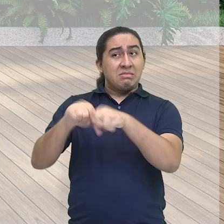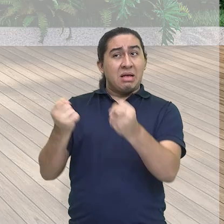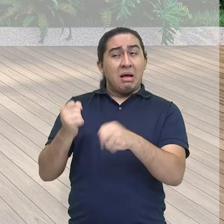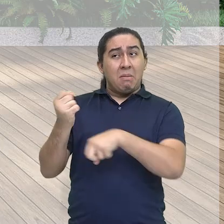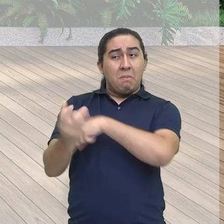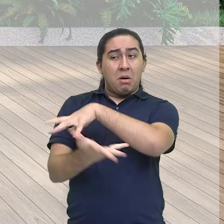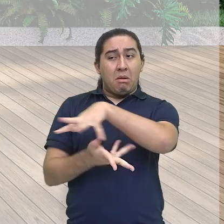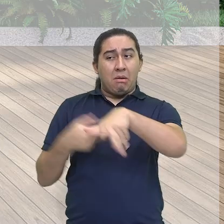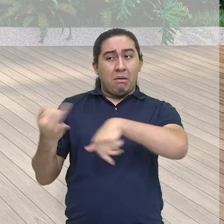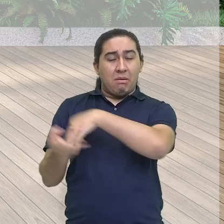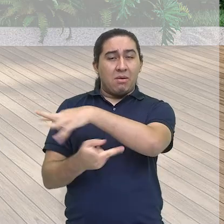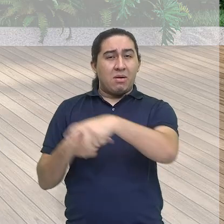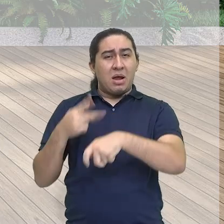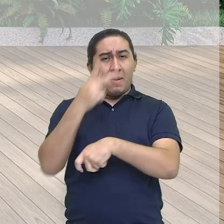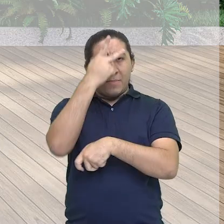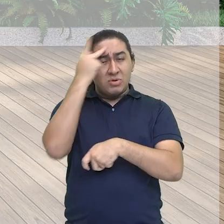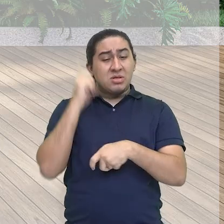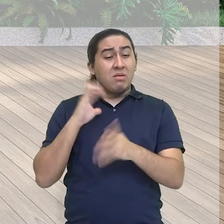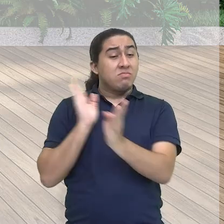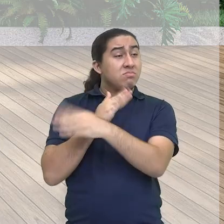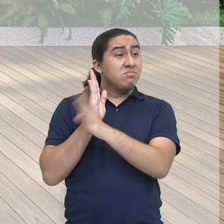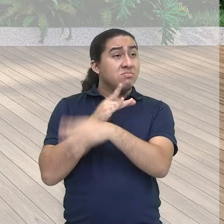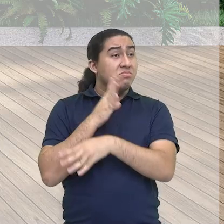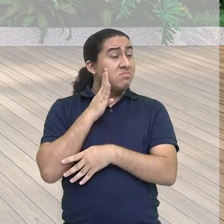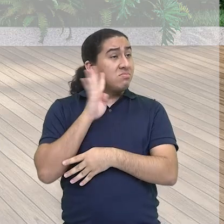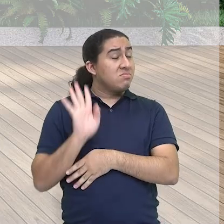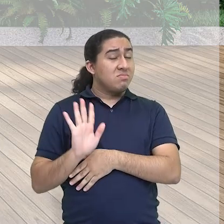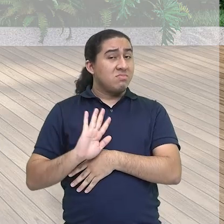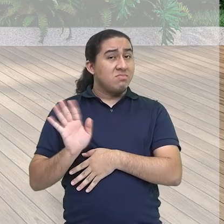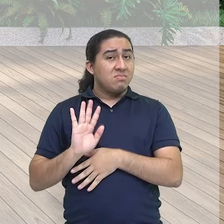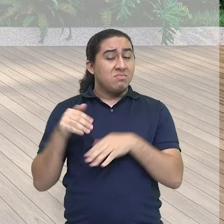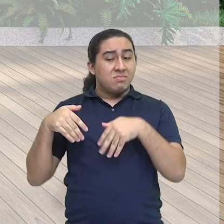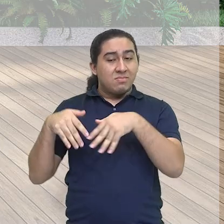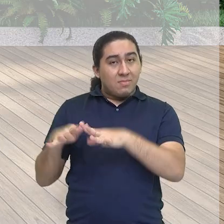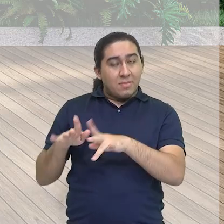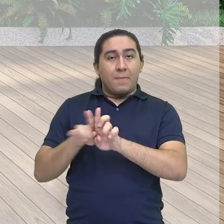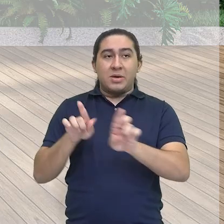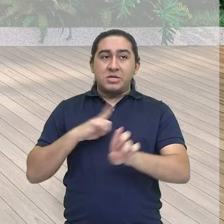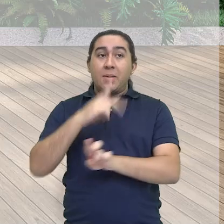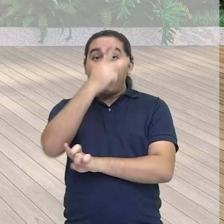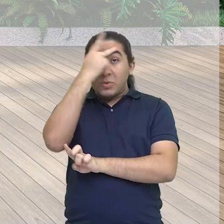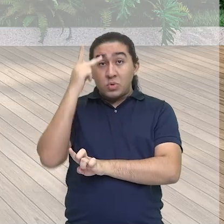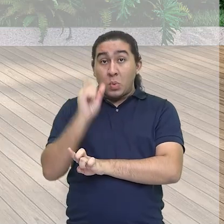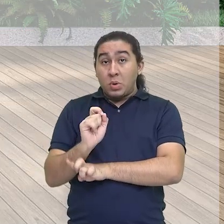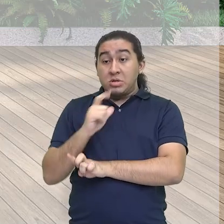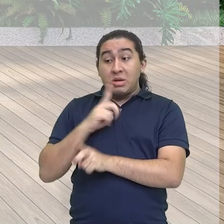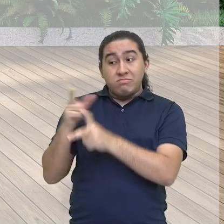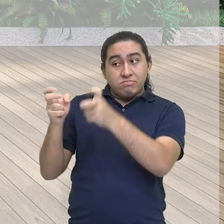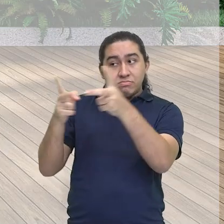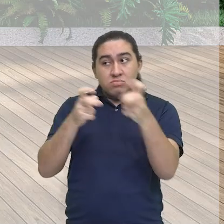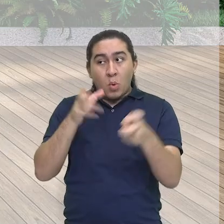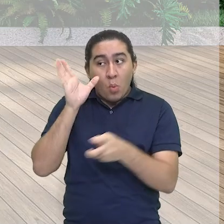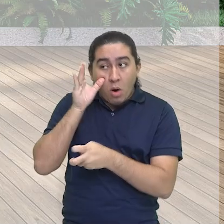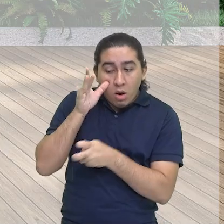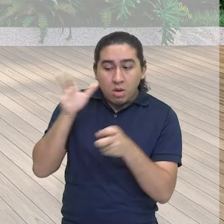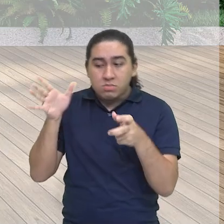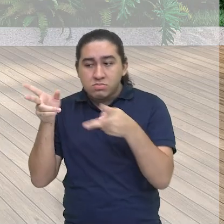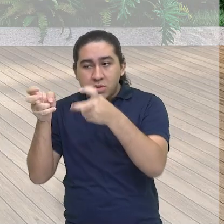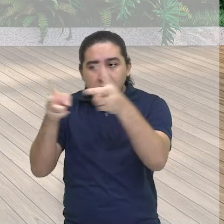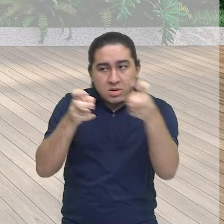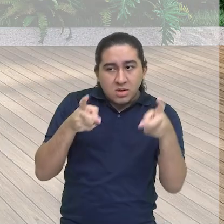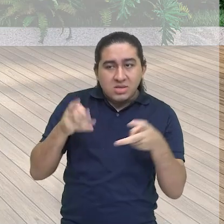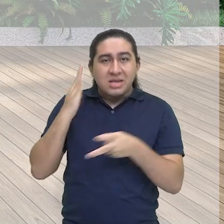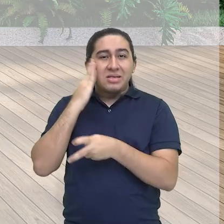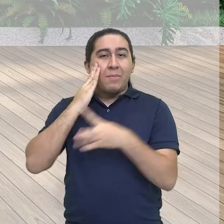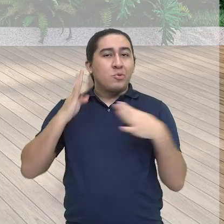ele não sabe nem o que é que está acontecendo. Já tem outras pessoas observadoras que sabem tudo